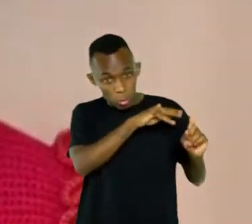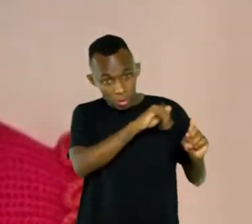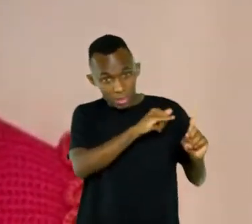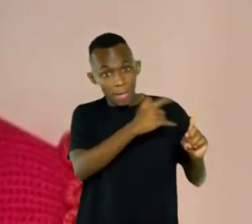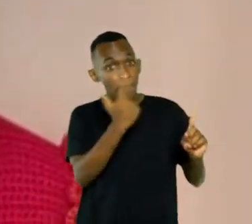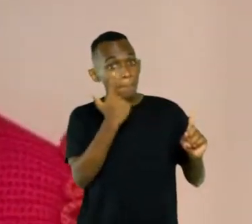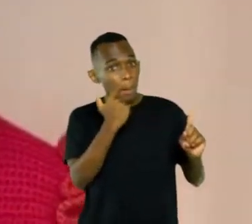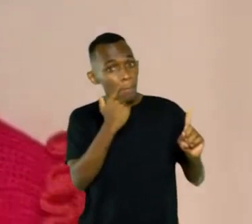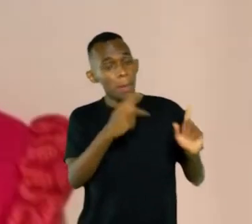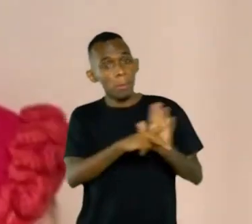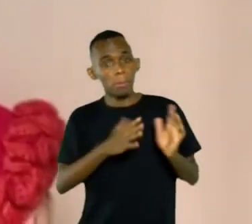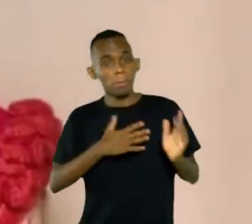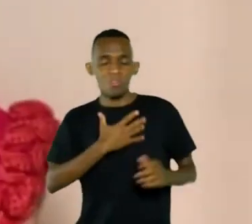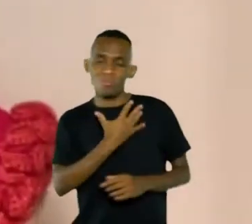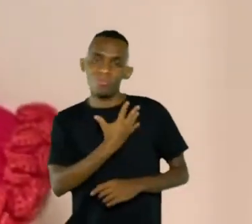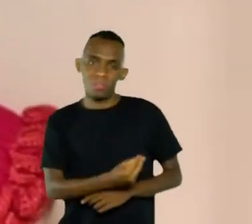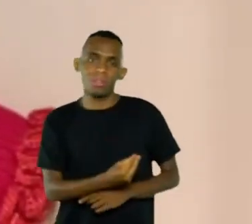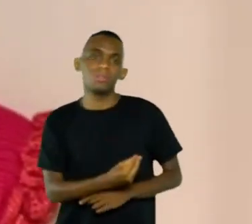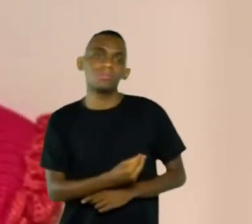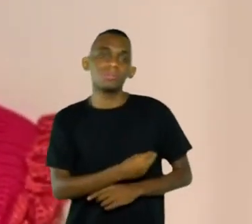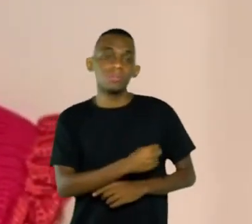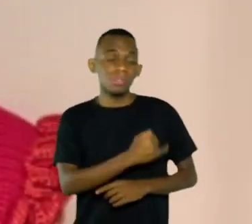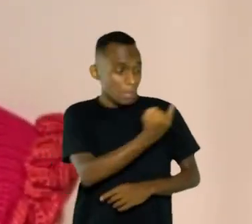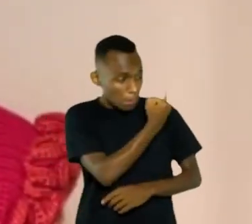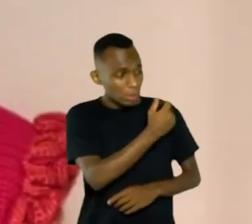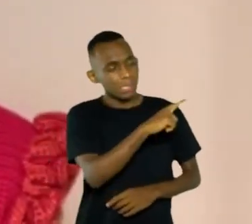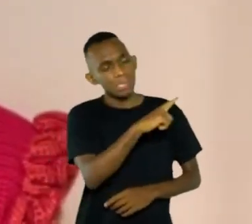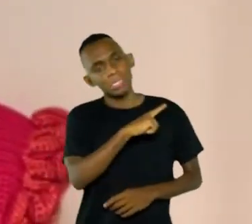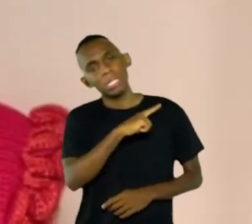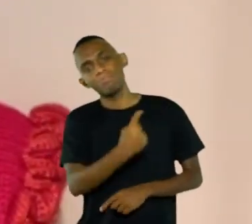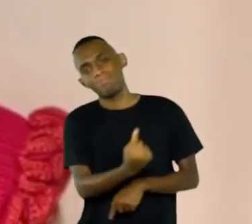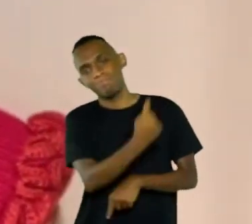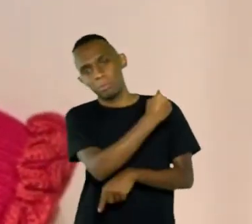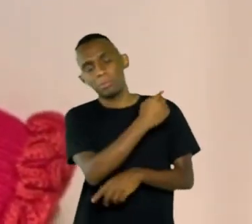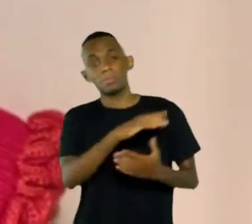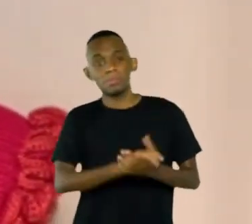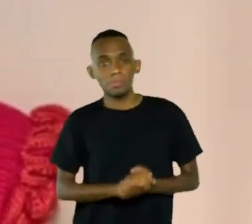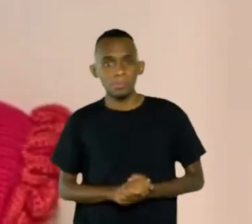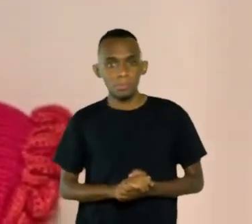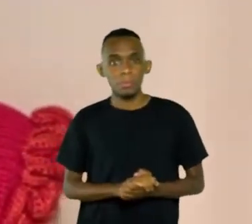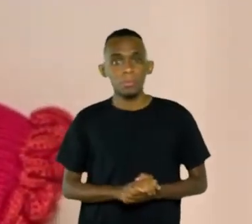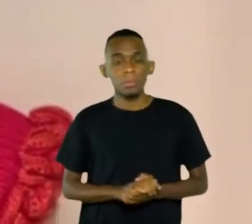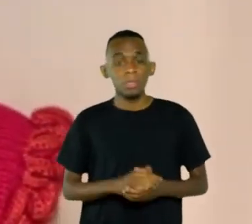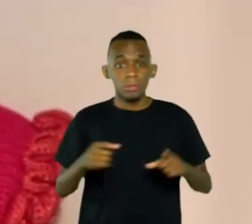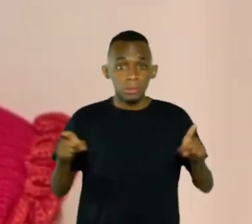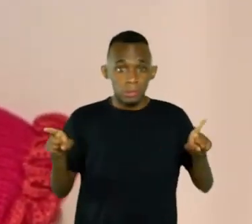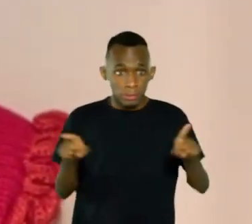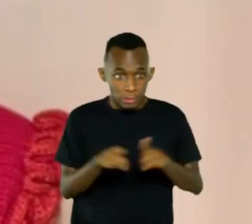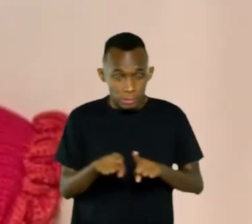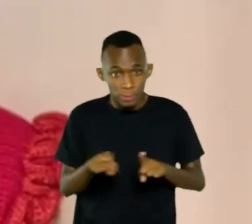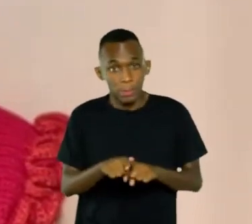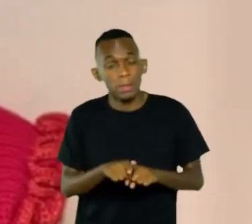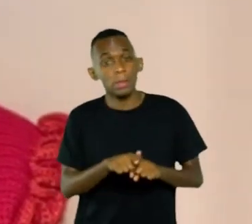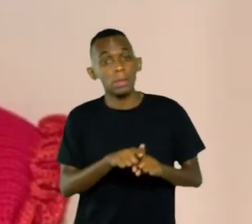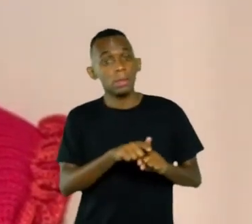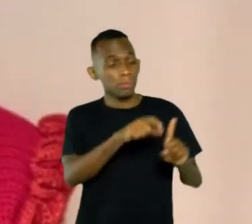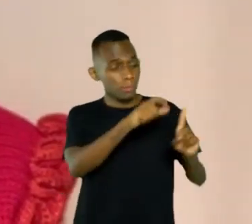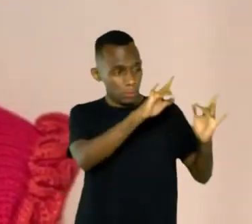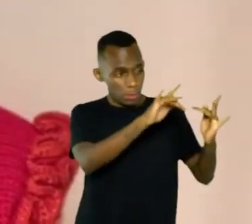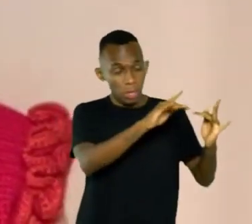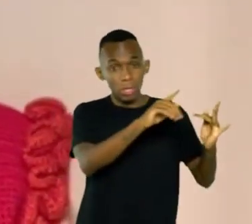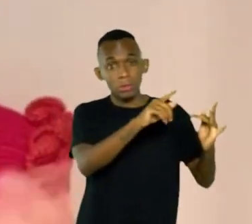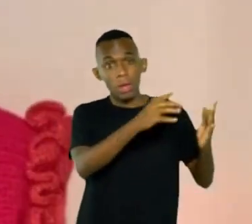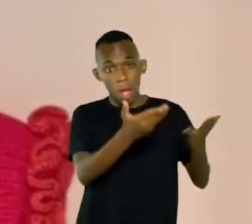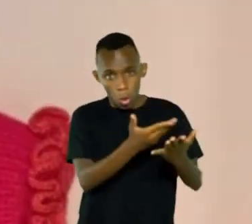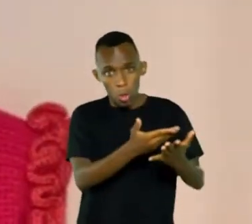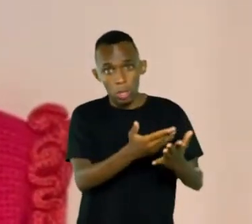nesse momento, né? Assim como o Ale, ele foi casado 2 vezes, né? Ele